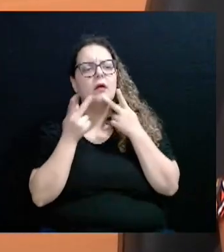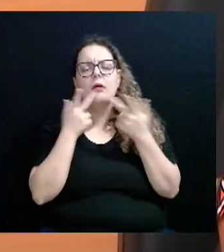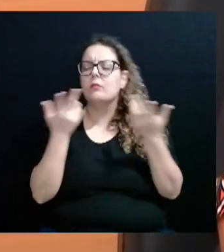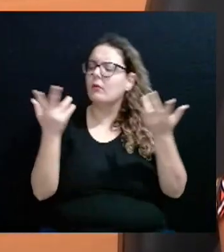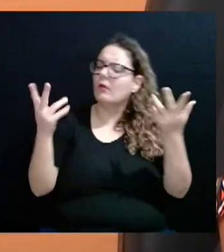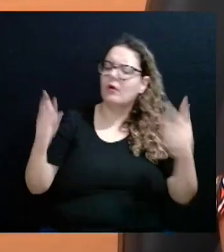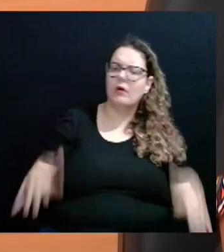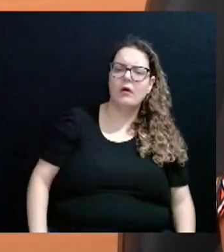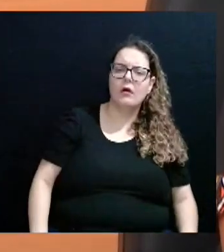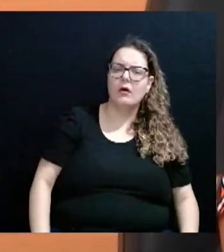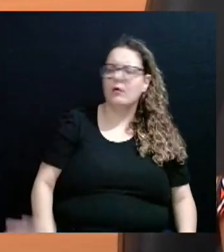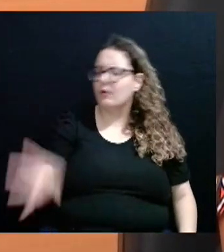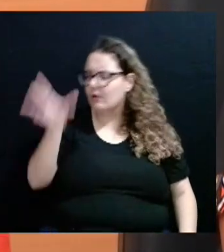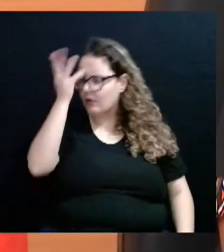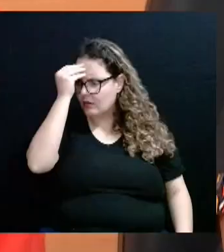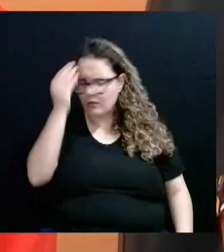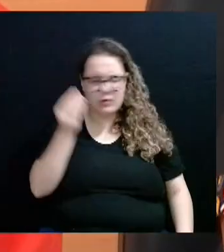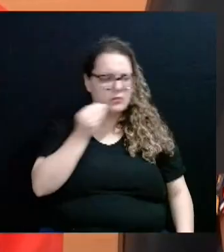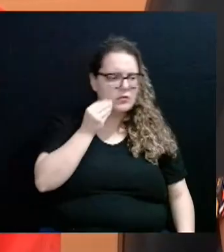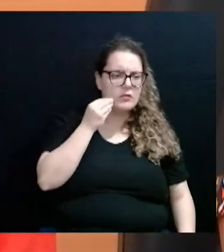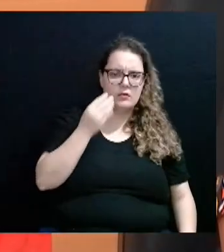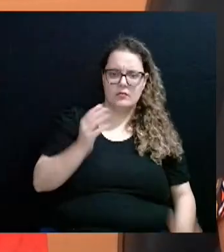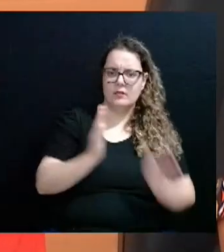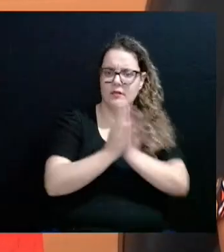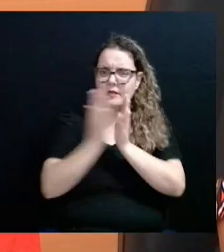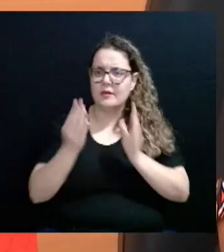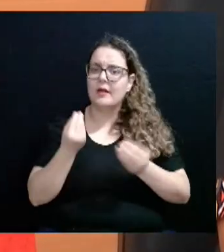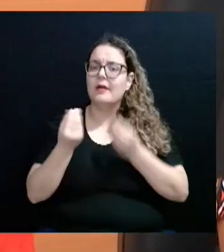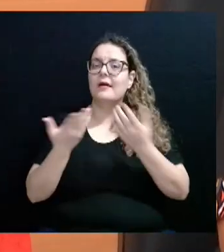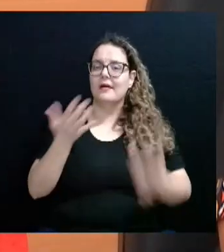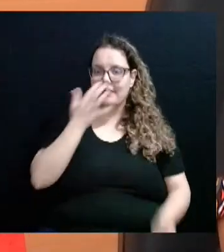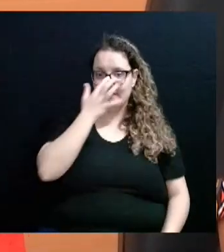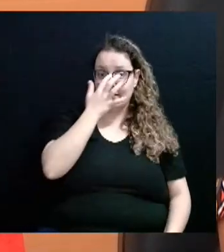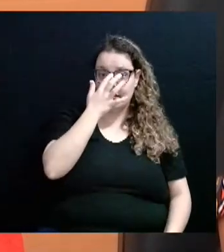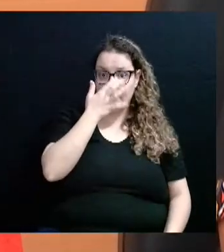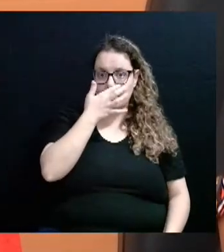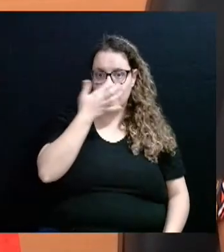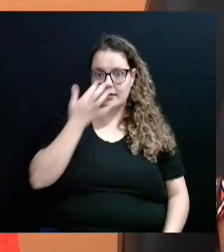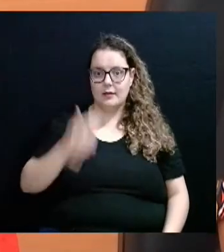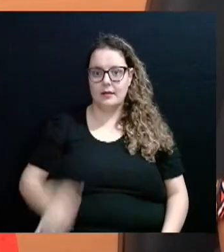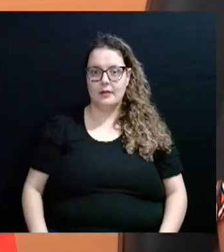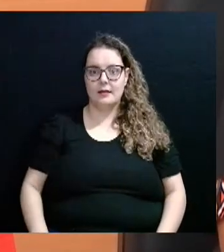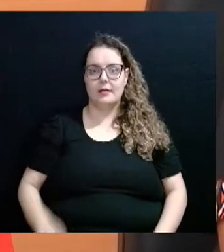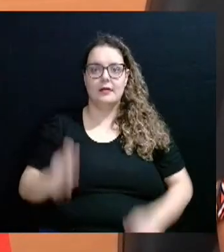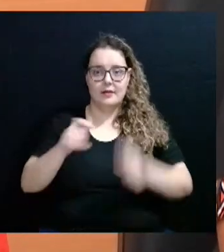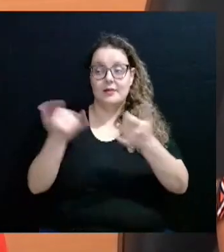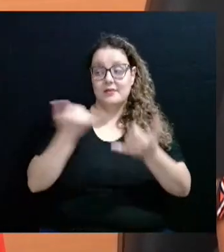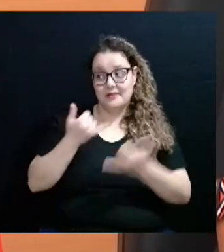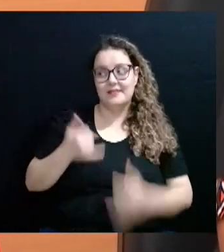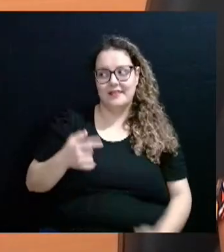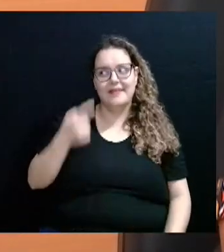você testa, você faz no espelho, né? O pessoal fala, tá ligado?